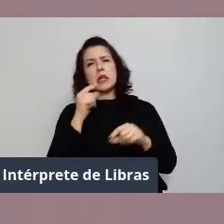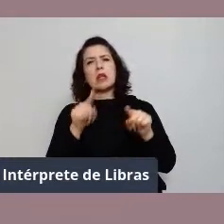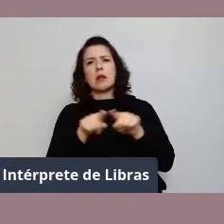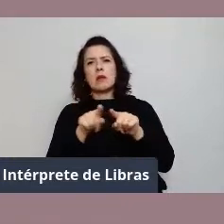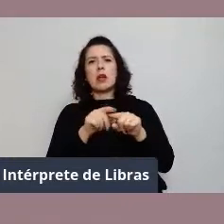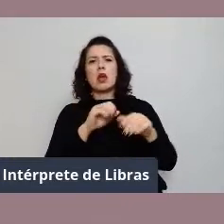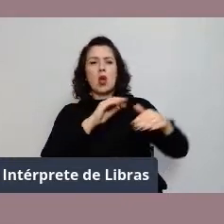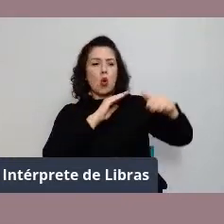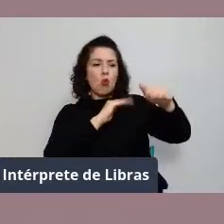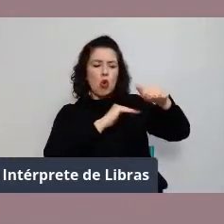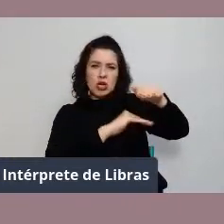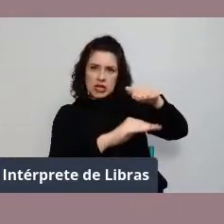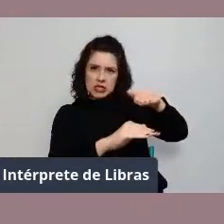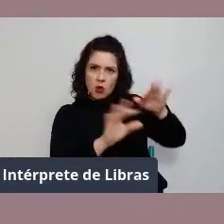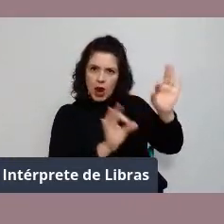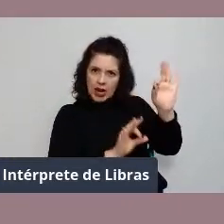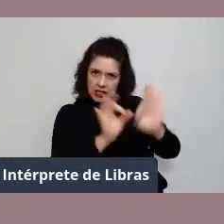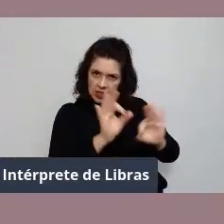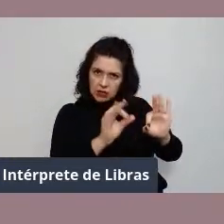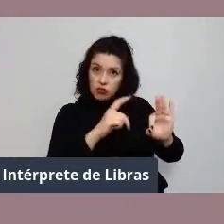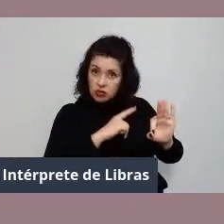uma organização